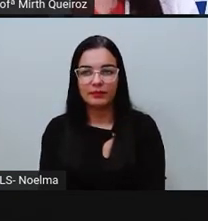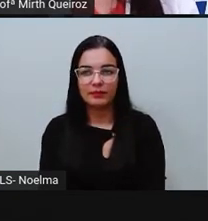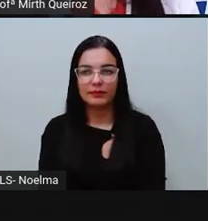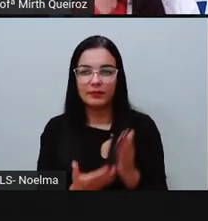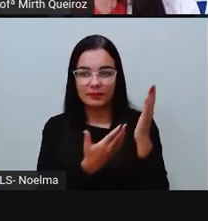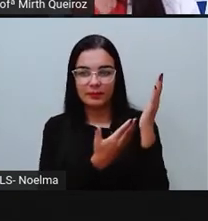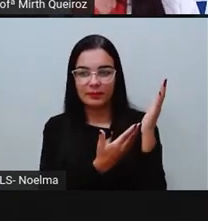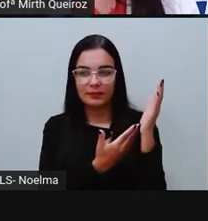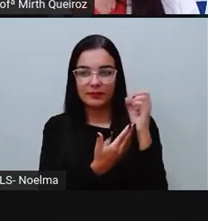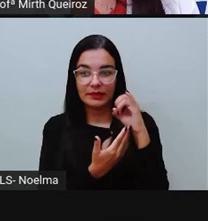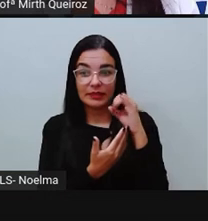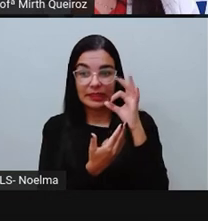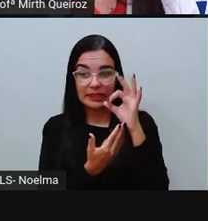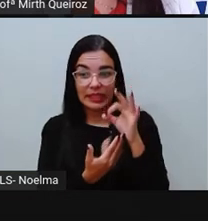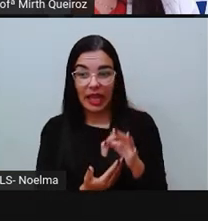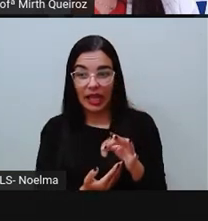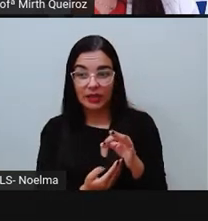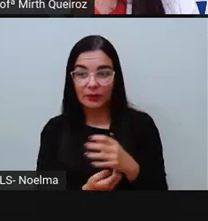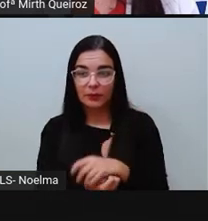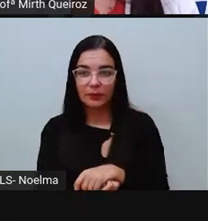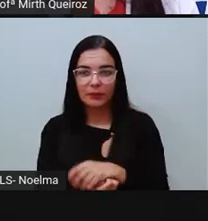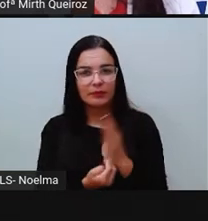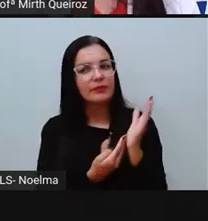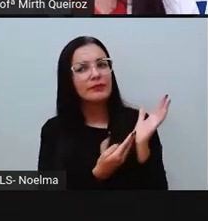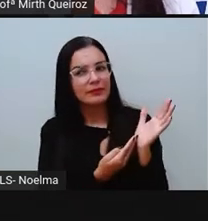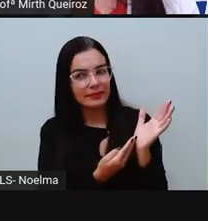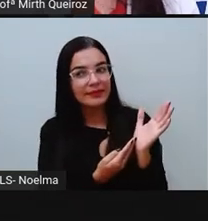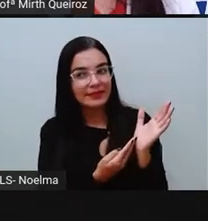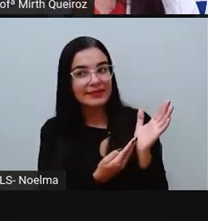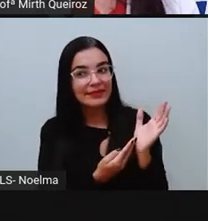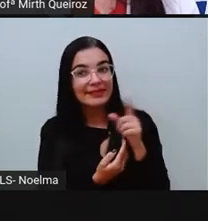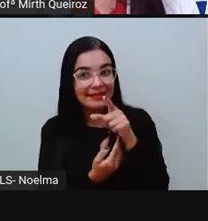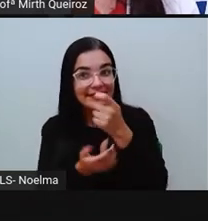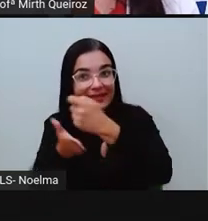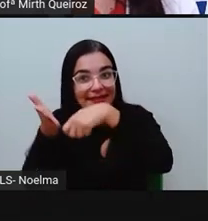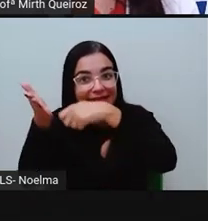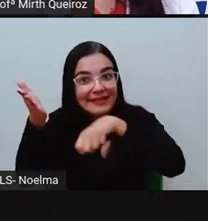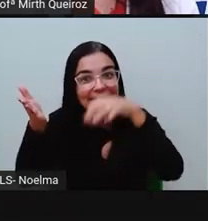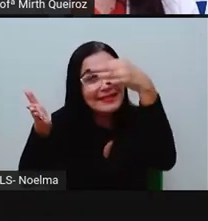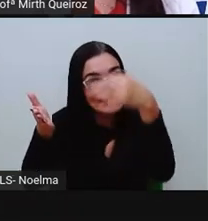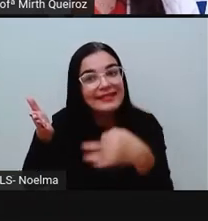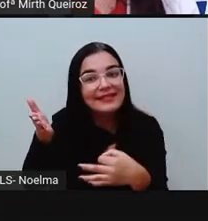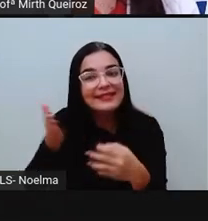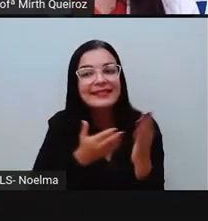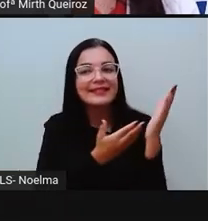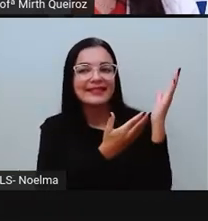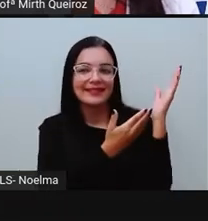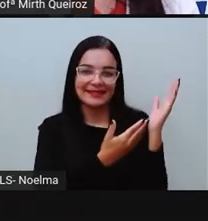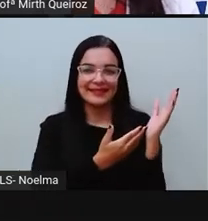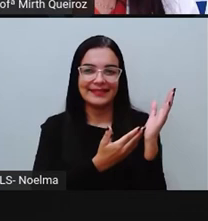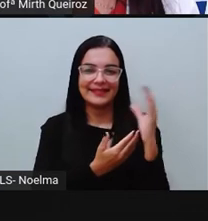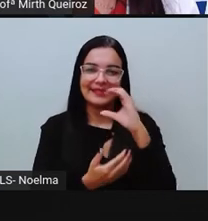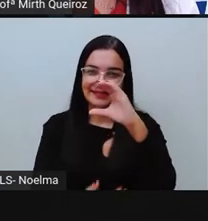acertaram. Chuva. Chuva se escreve dessa forma.